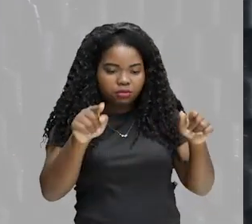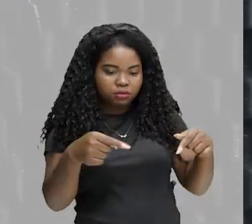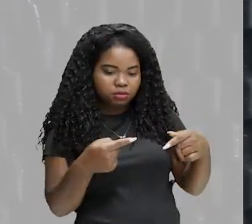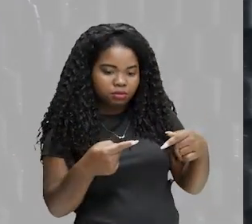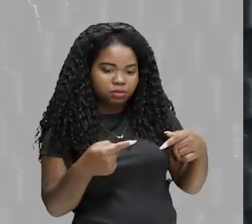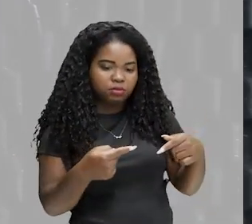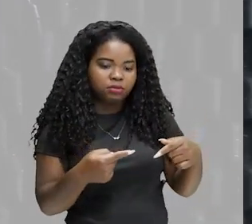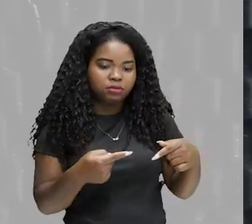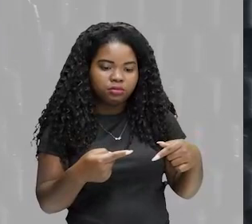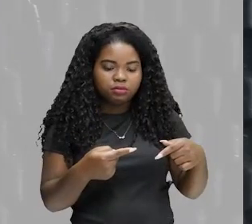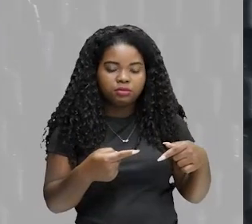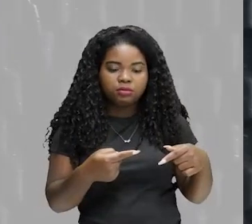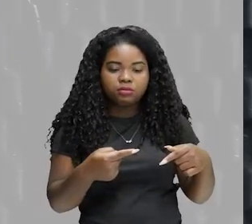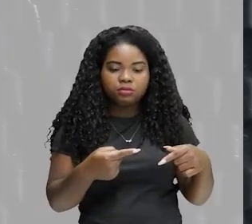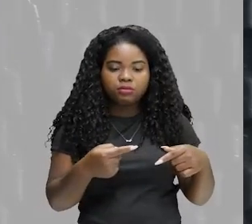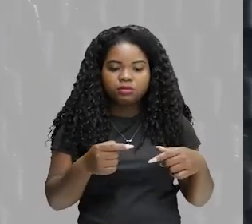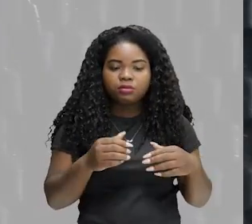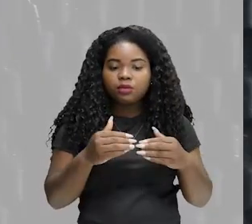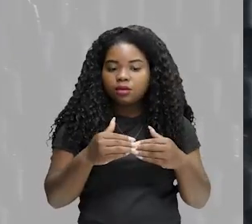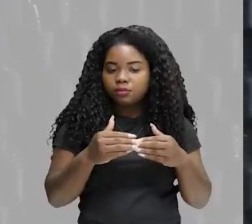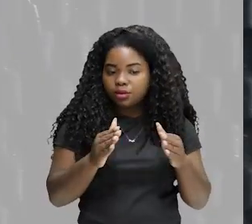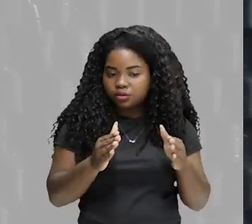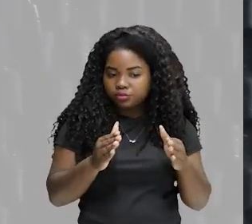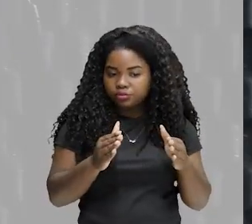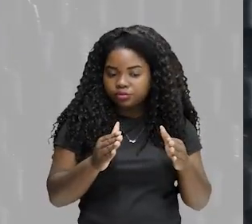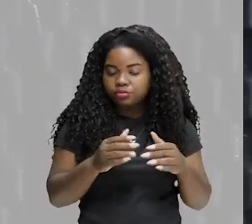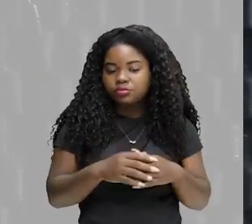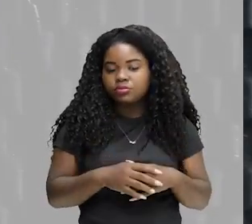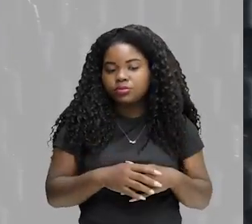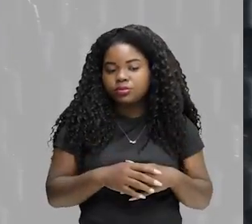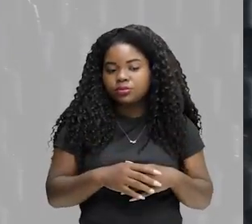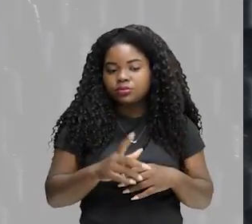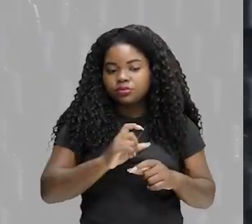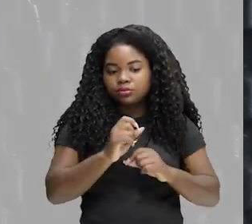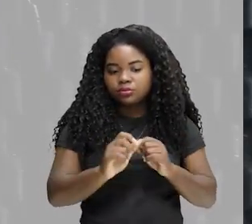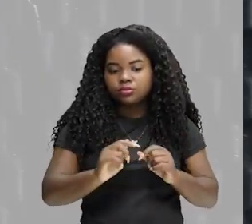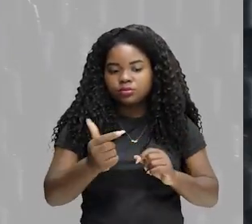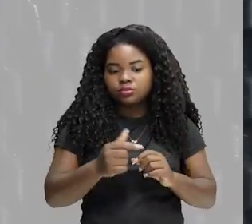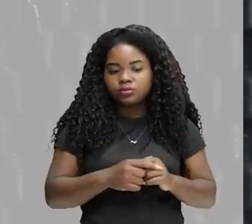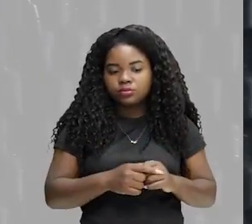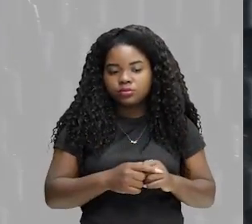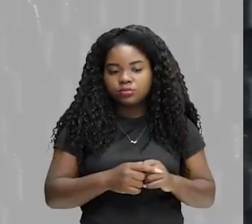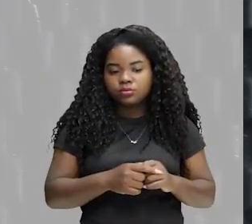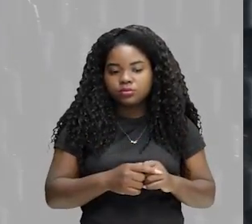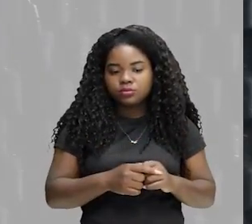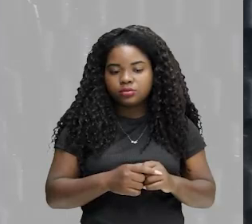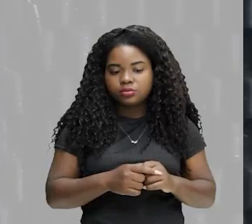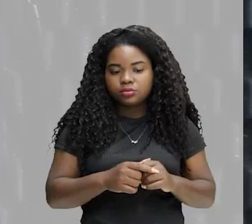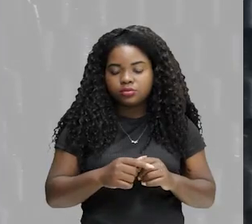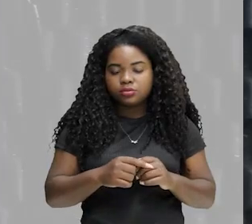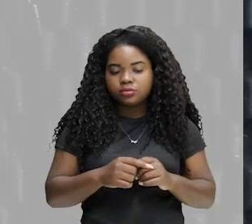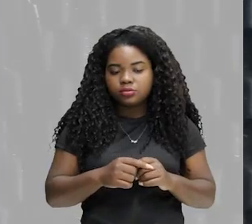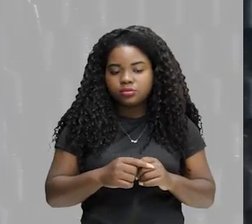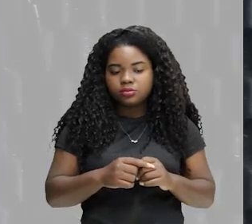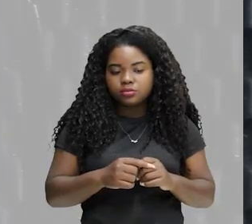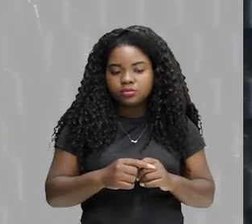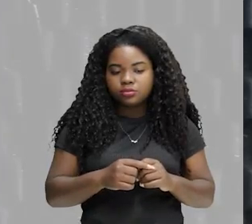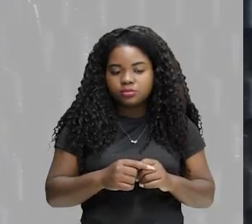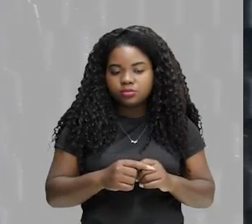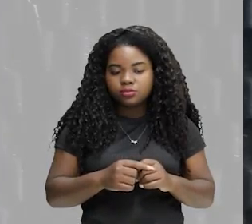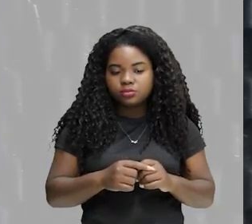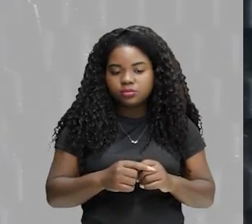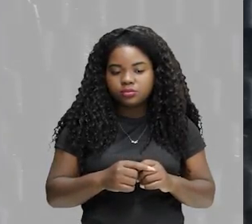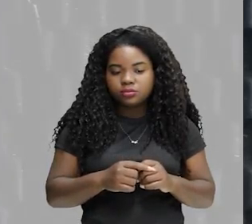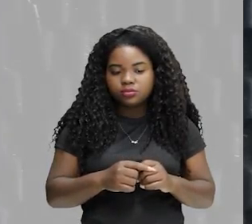o intervalo é aberto. Aonde tem essa outra representação, lembra que são 3? Parênteses, colchetes e chaves?